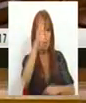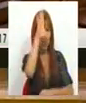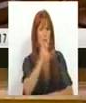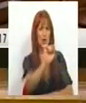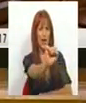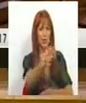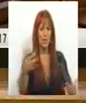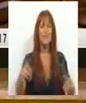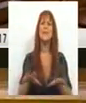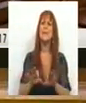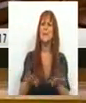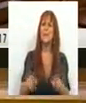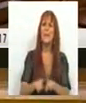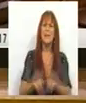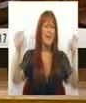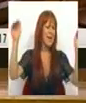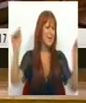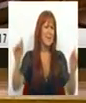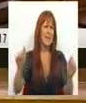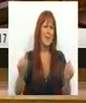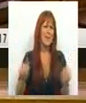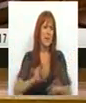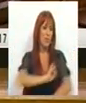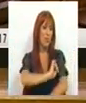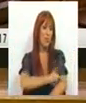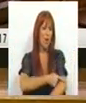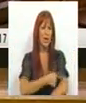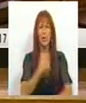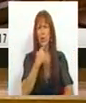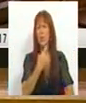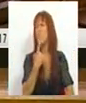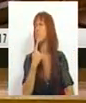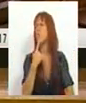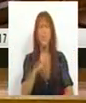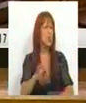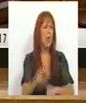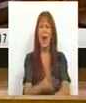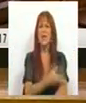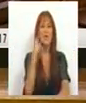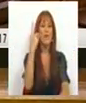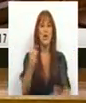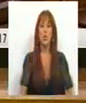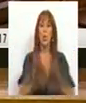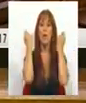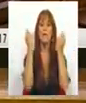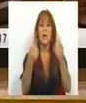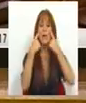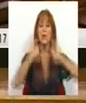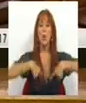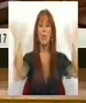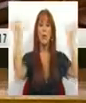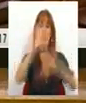Estado, com uma queda forte, eu direi nunca vista, do investimento